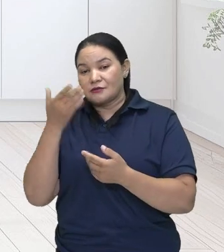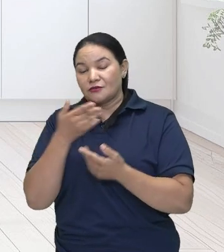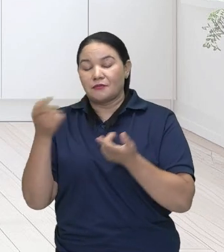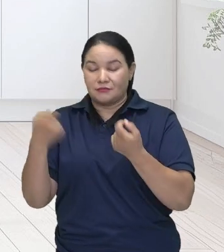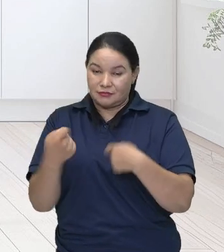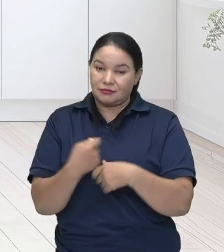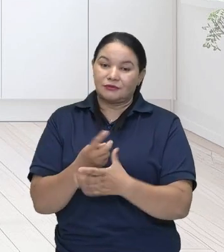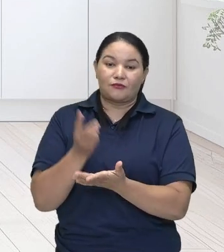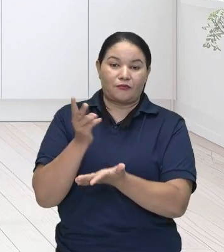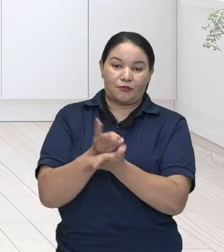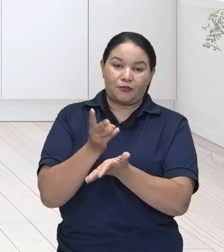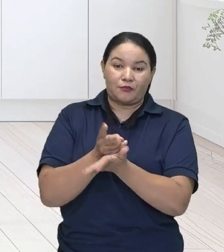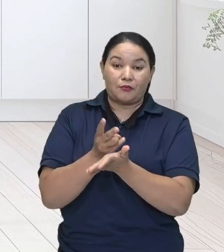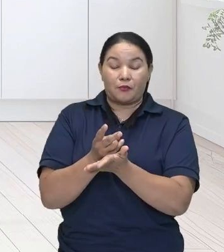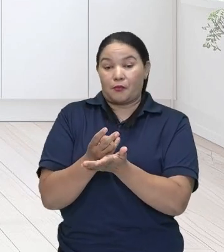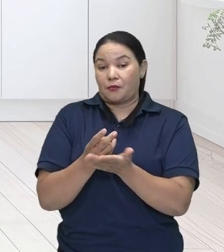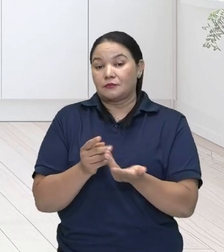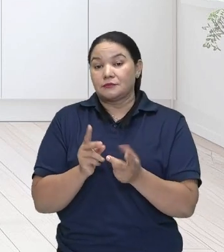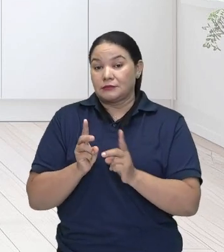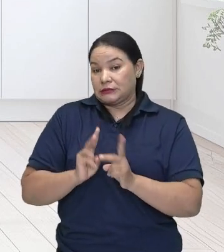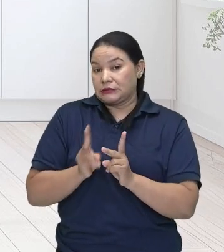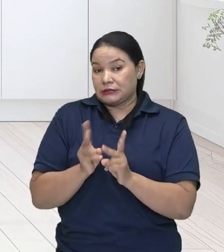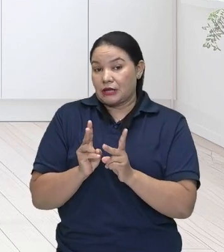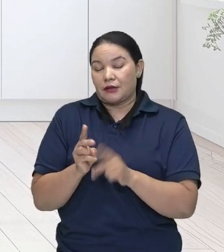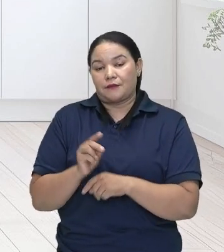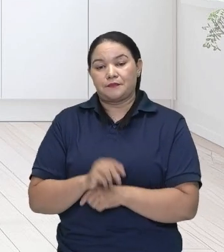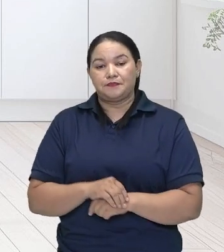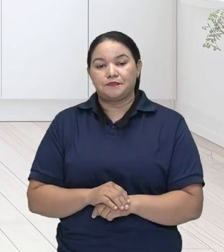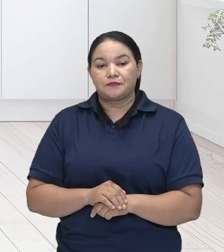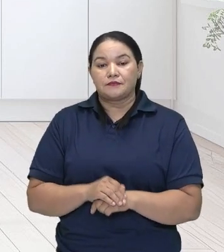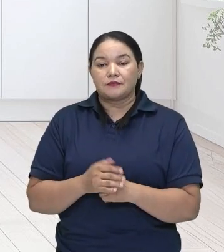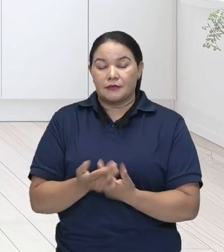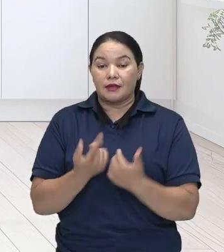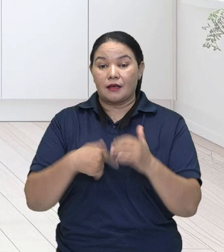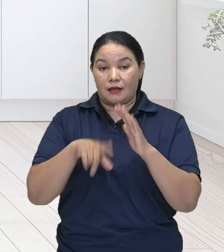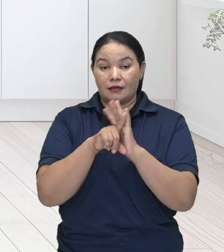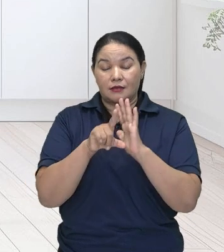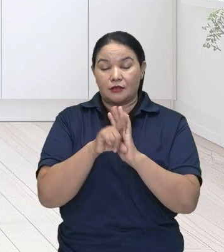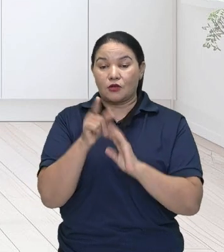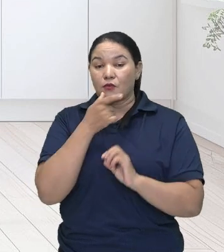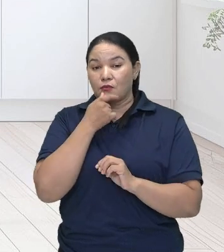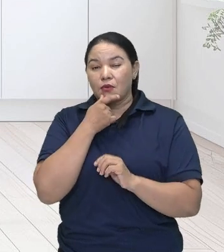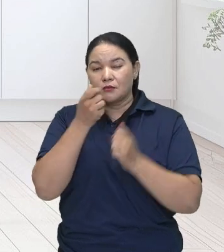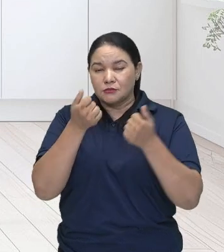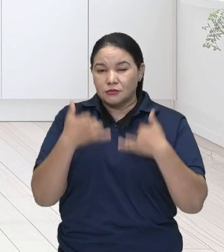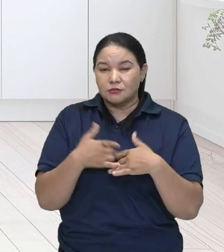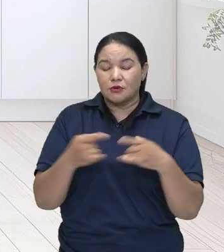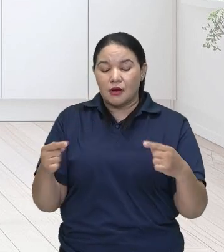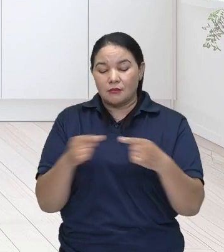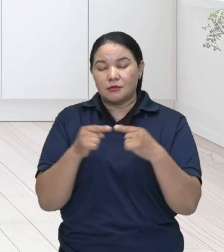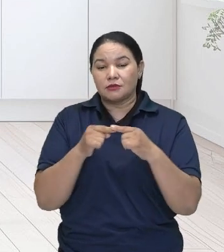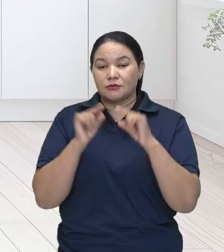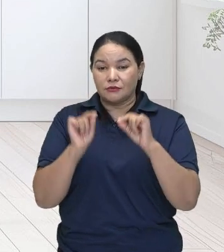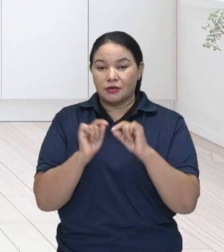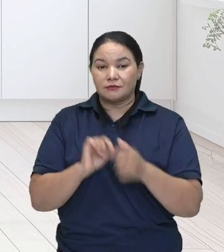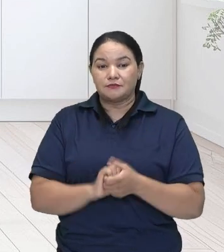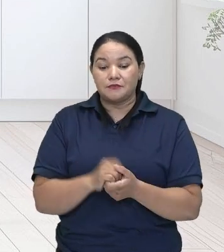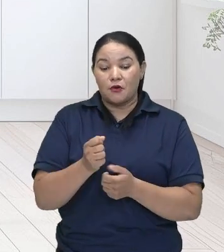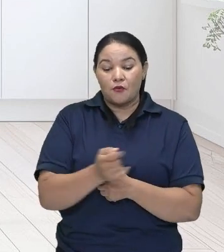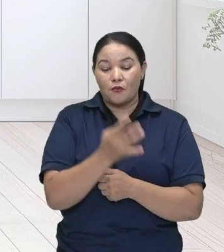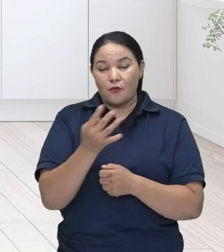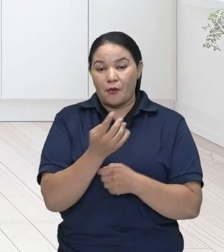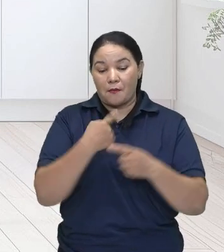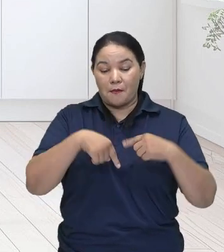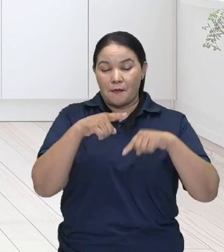constante. Como a lei de Proust, que descreve que a quantidade de cada